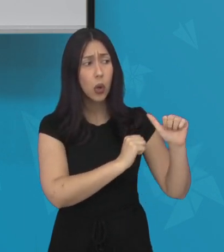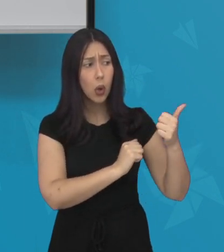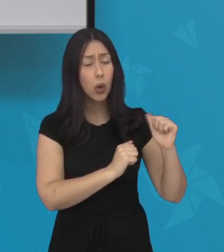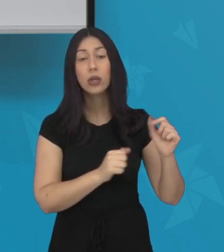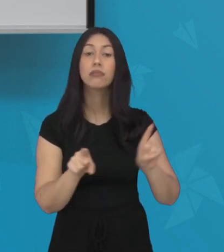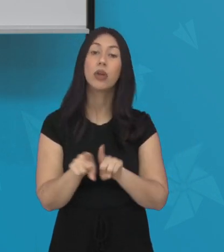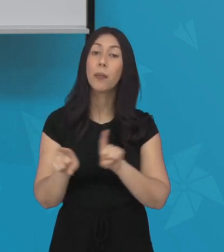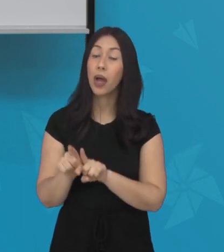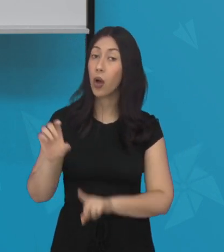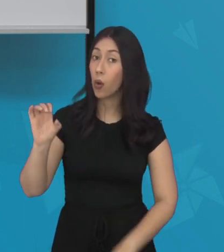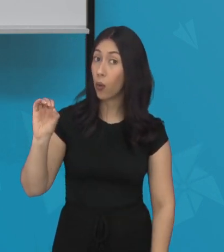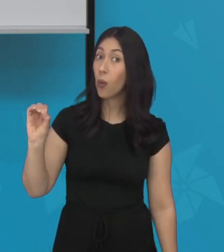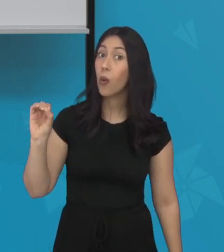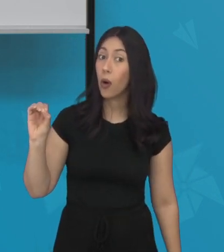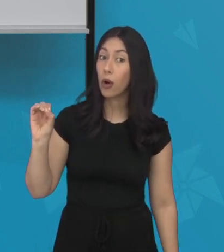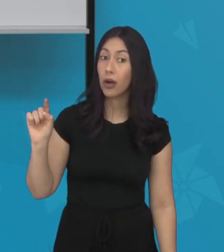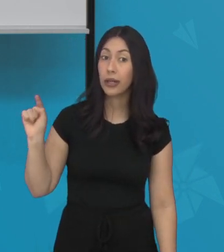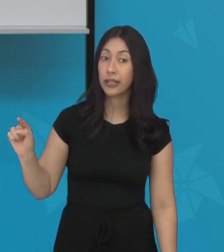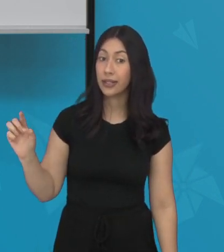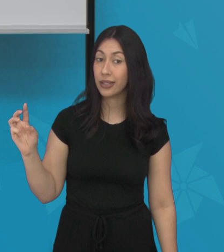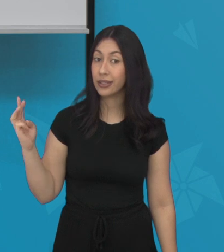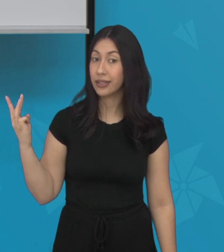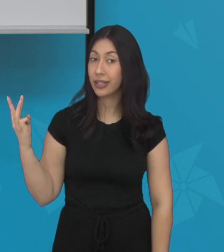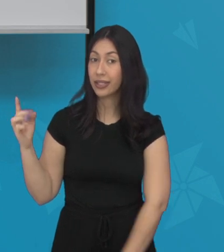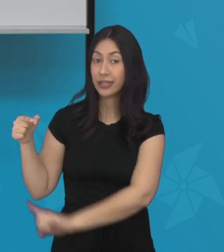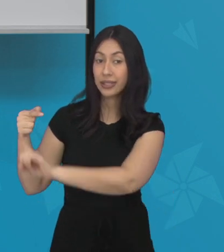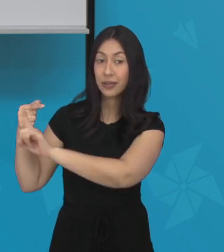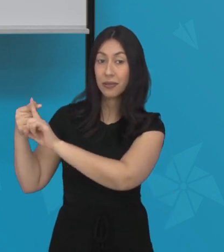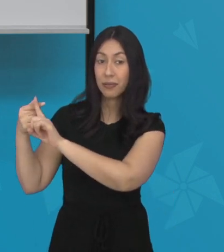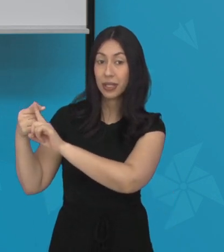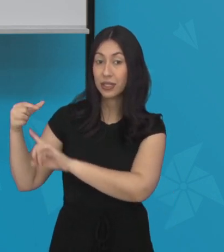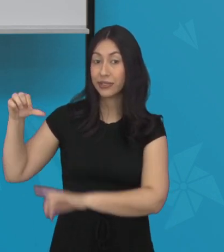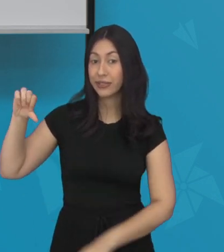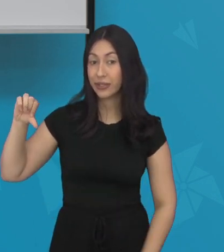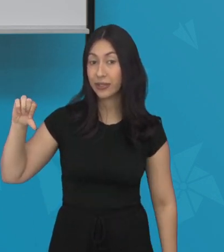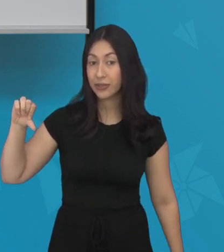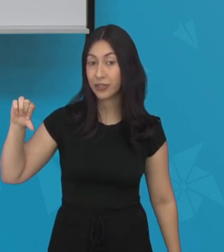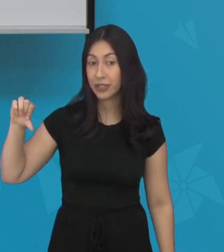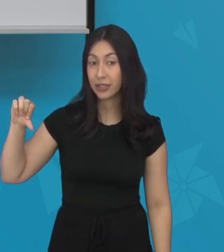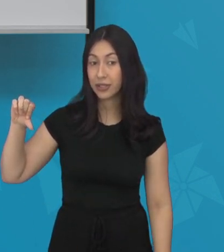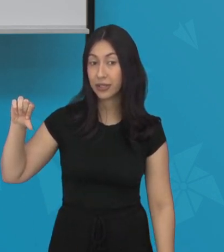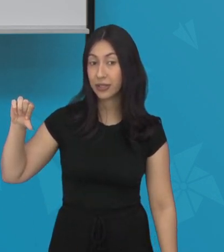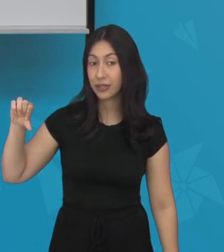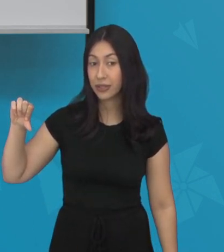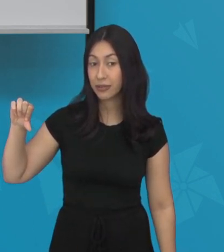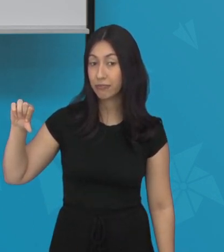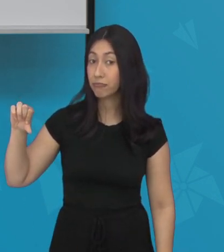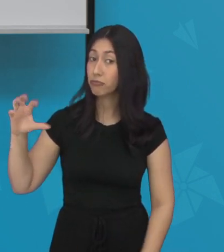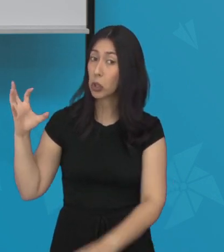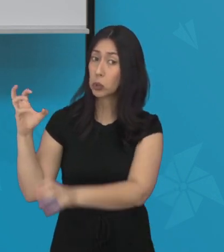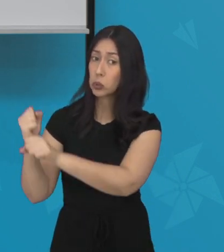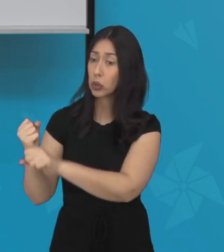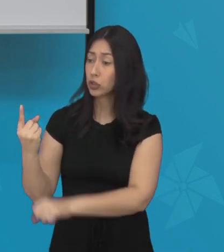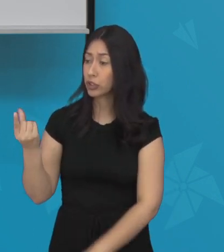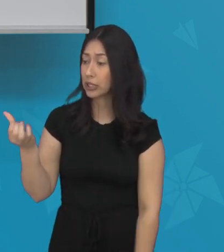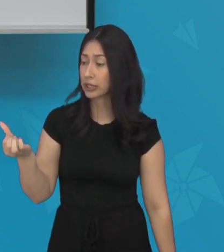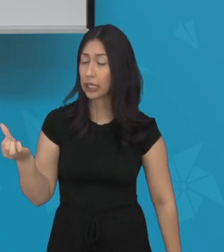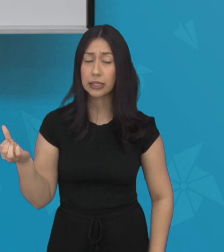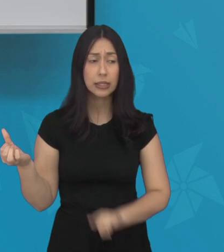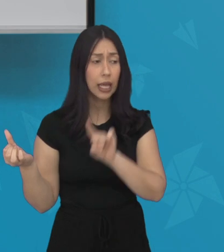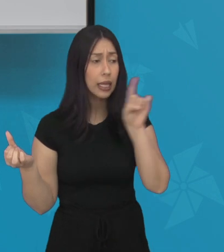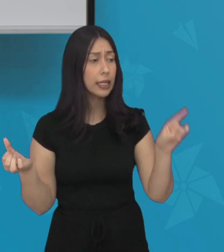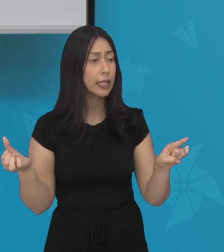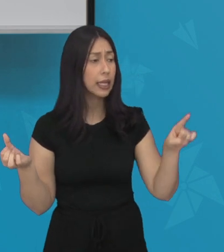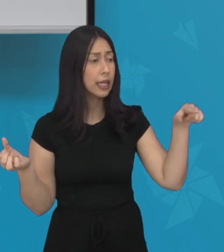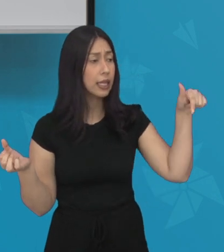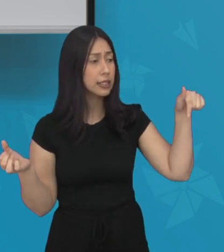11 também. E por fim o oxigênio, temos 3 aqui, mais 3 vezes 3, 9, 9 mais 7, 16. A